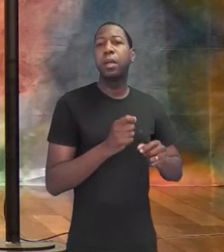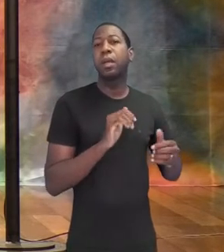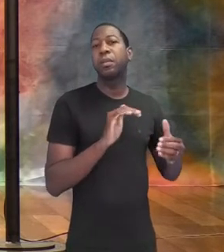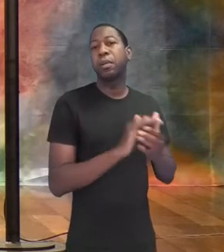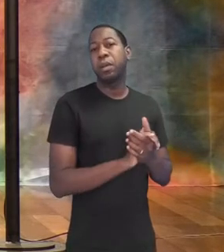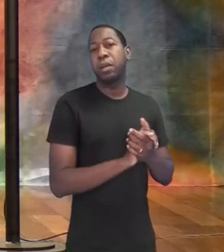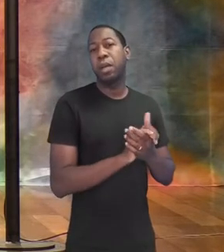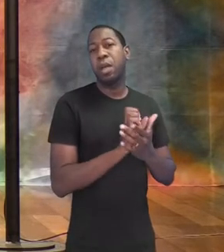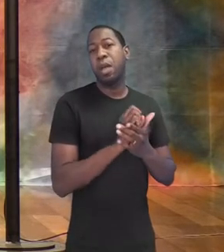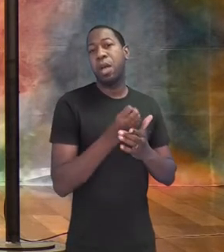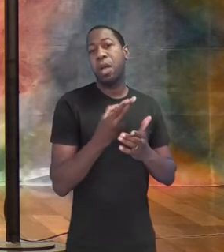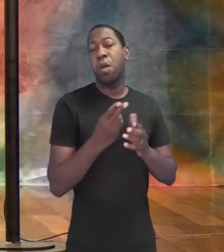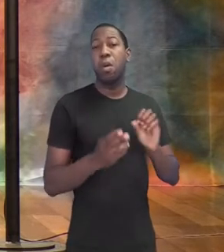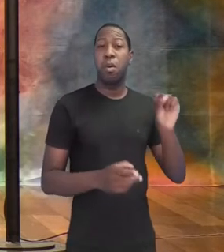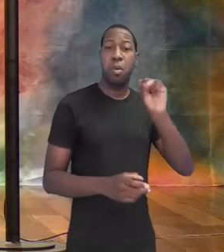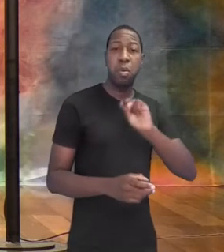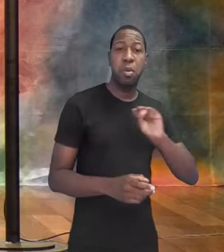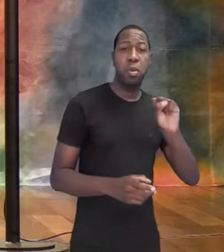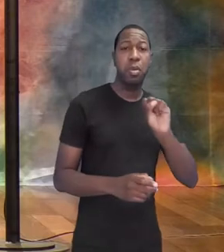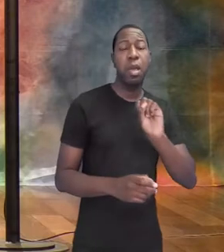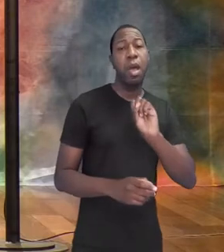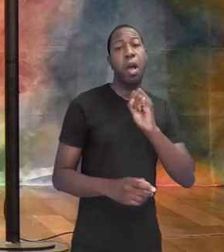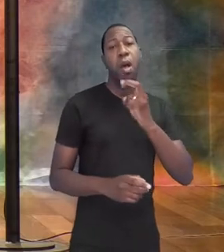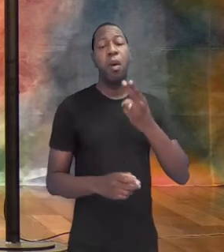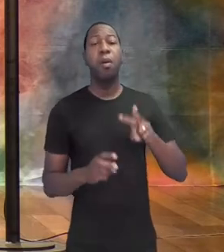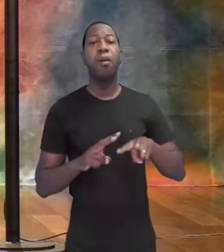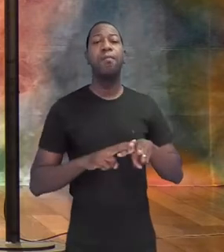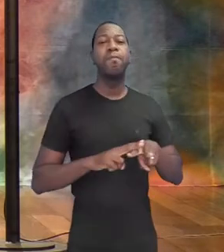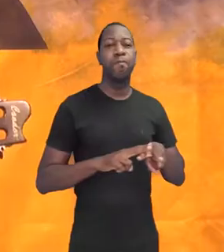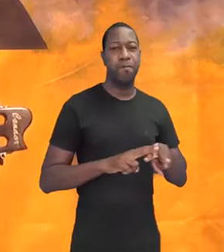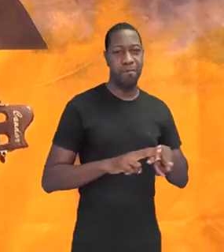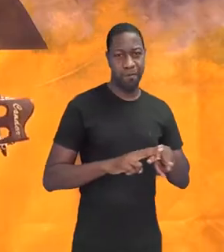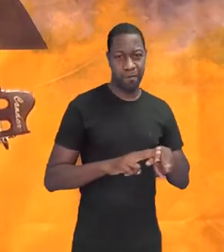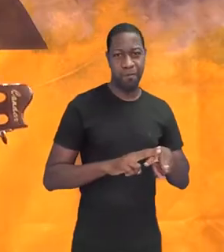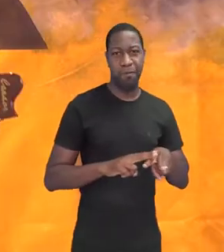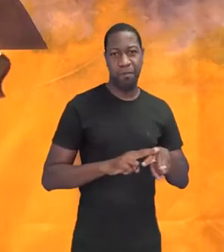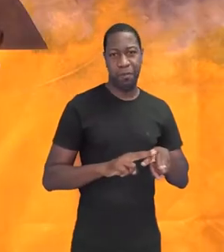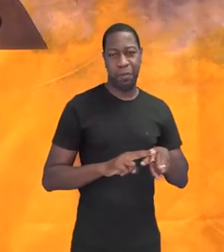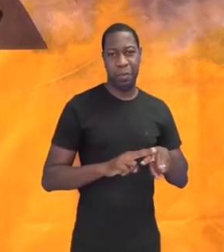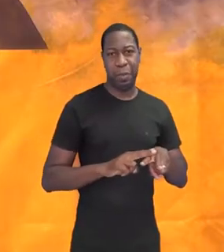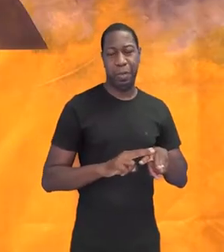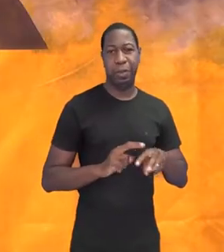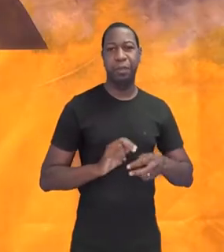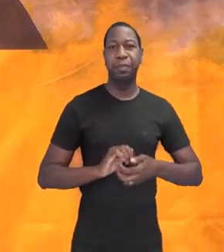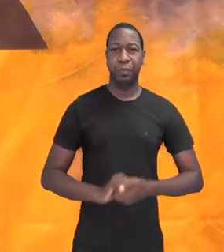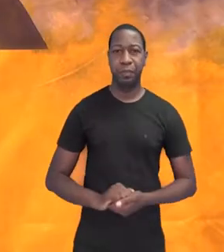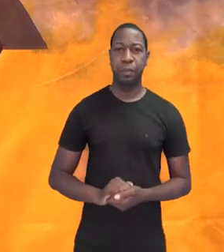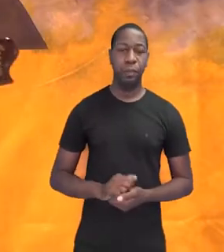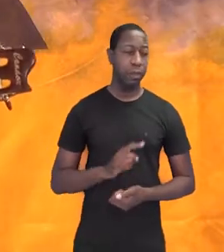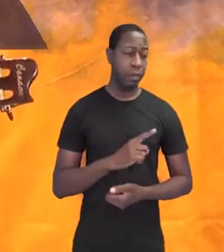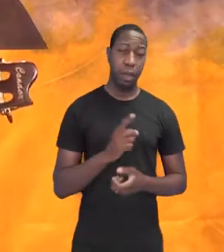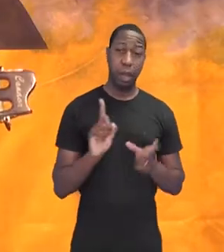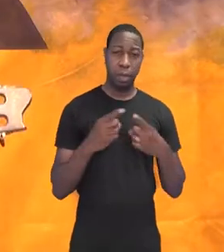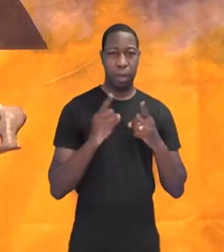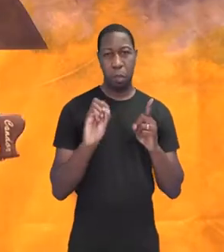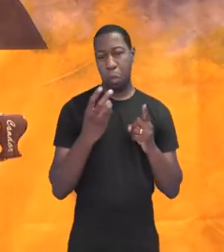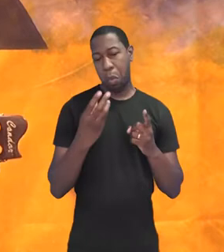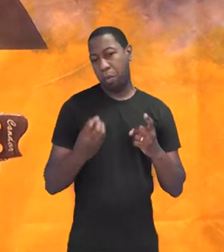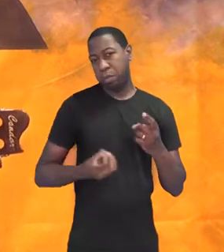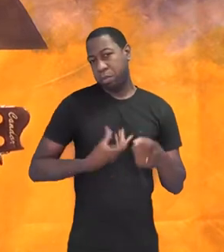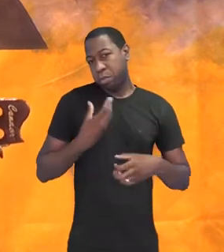casadas, não eram solteiras e eram viúvas. E essa música, ou esse